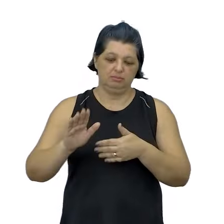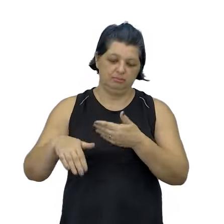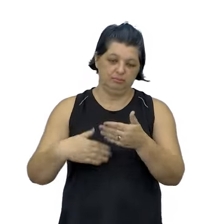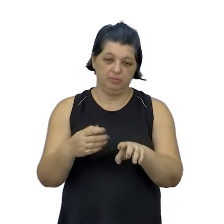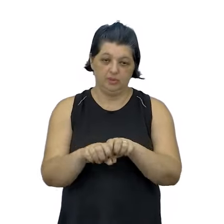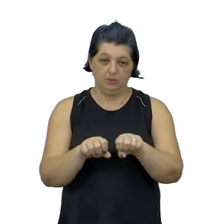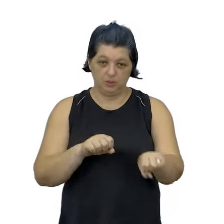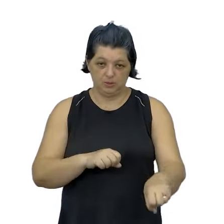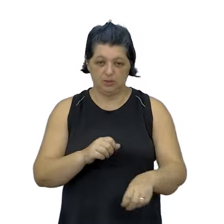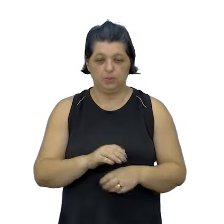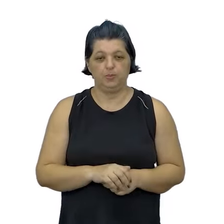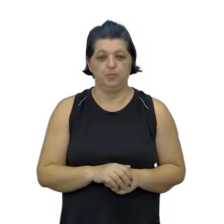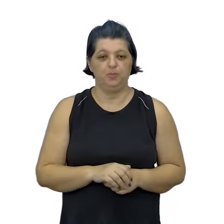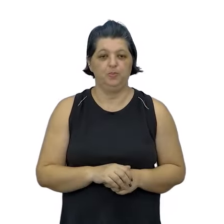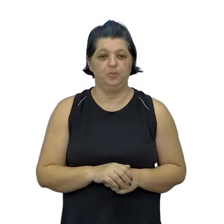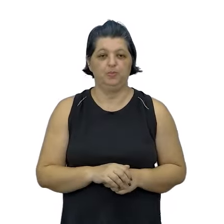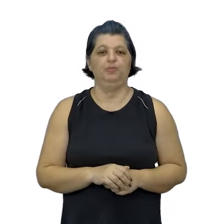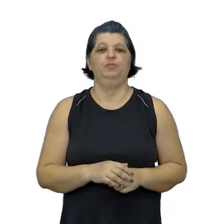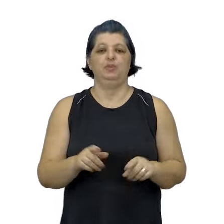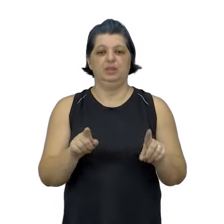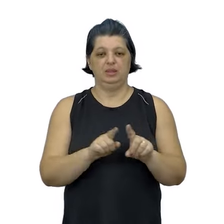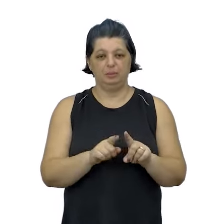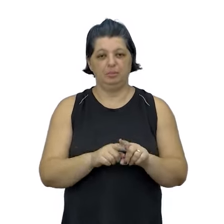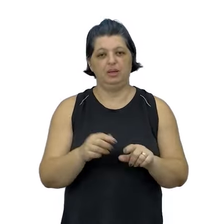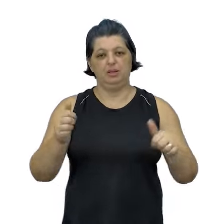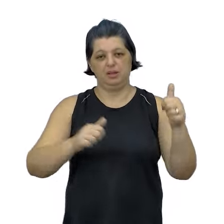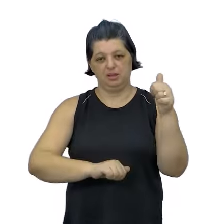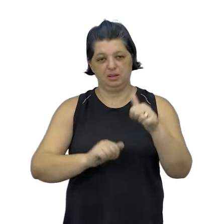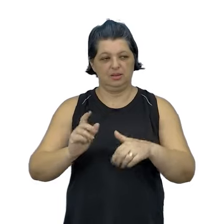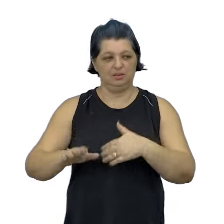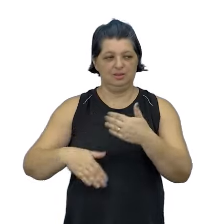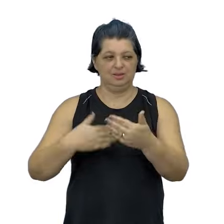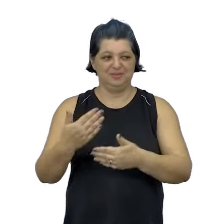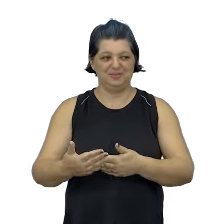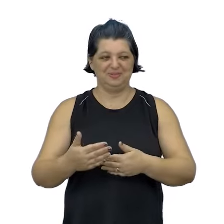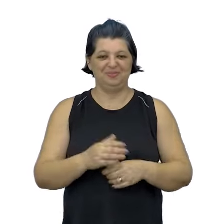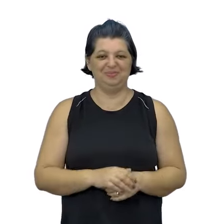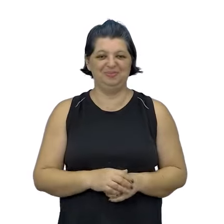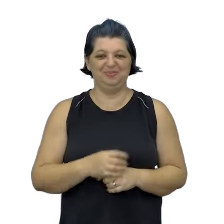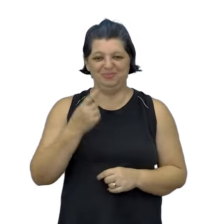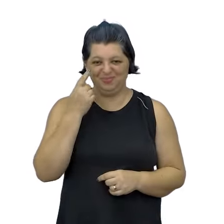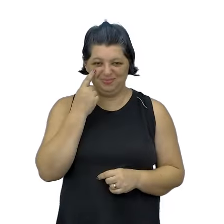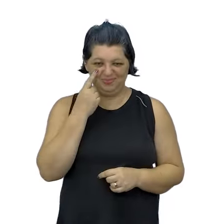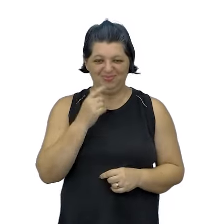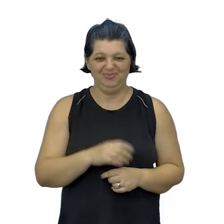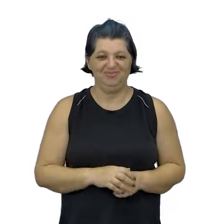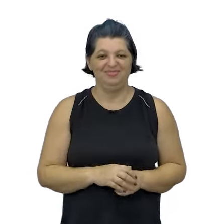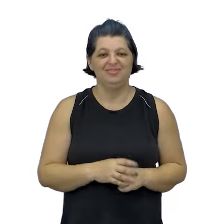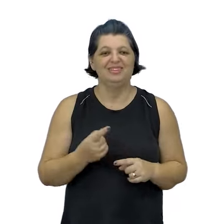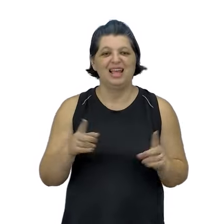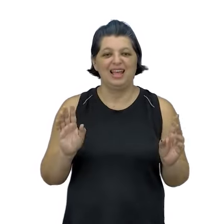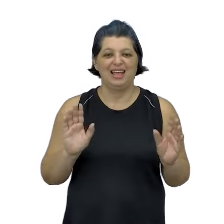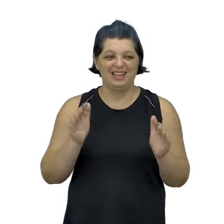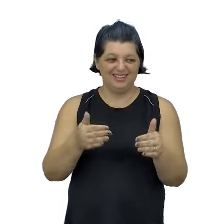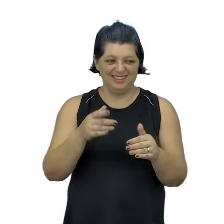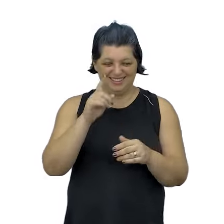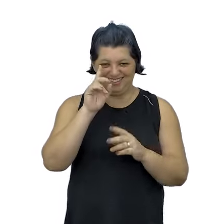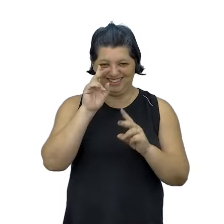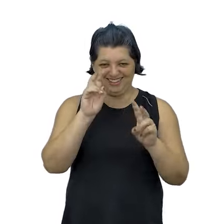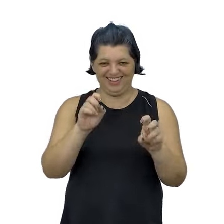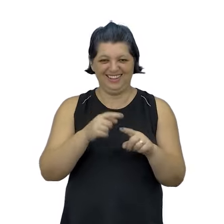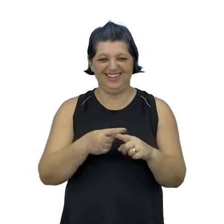formação, para análise das aulas da sequência de atividade 1. E sempre lembrando, né, que o tema central da nossa formação